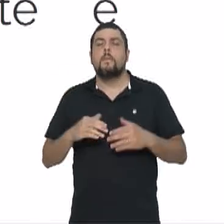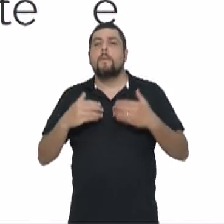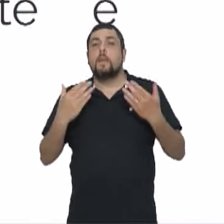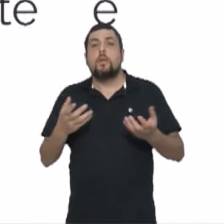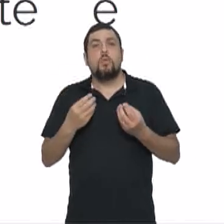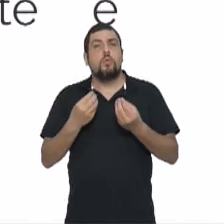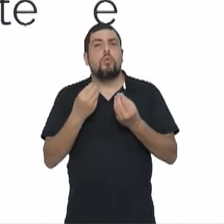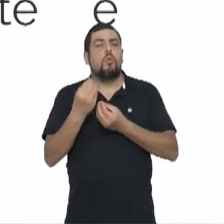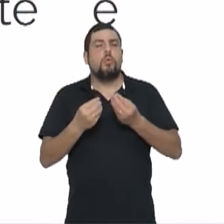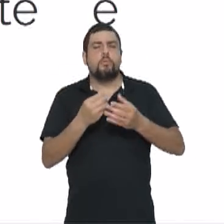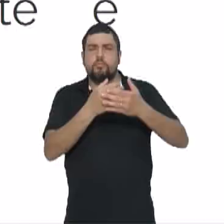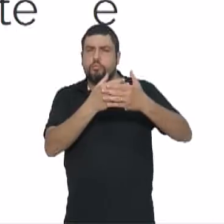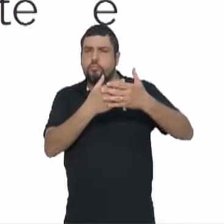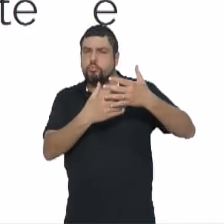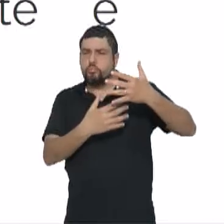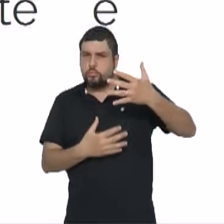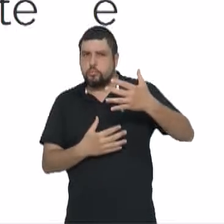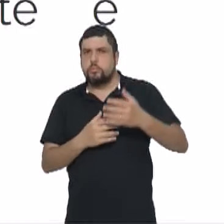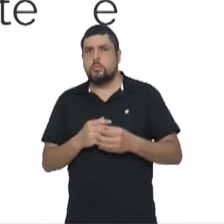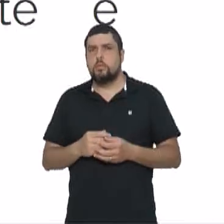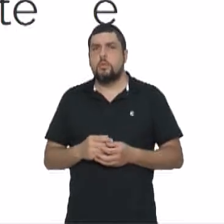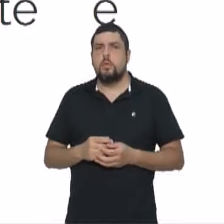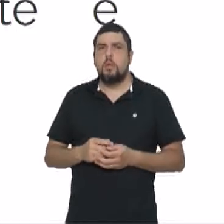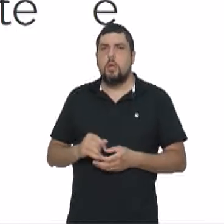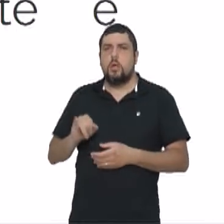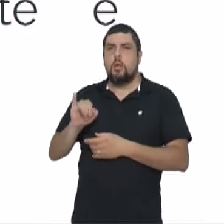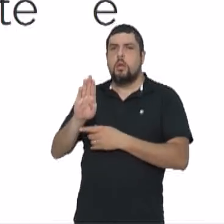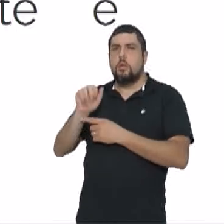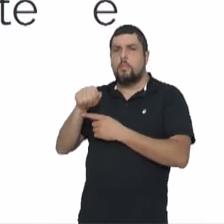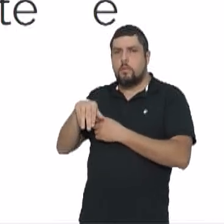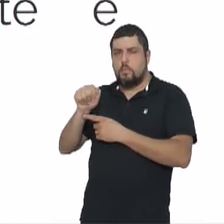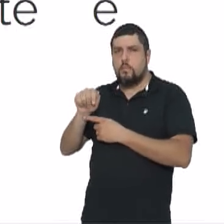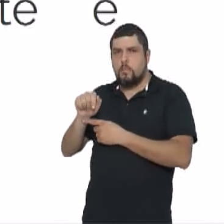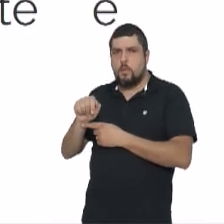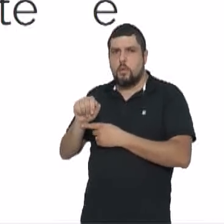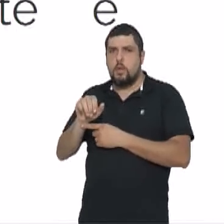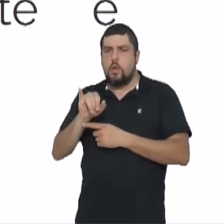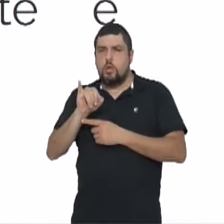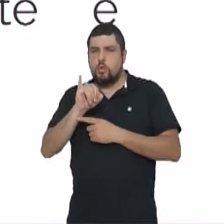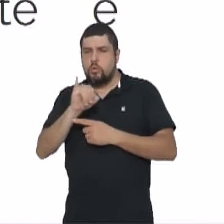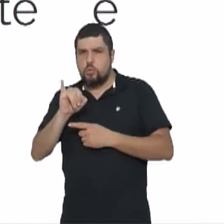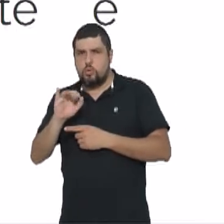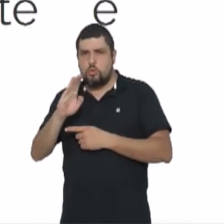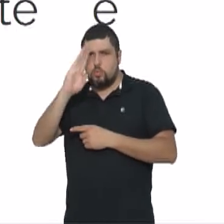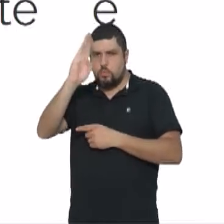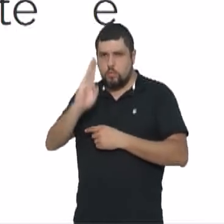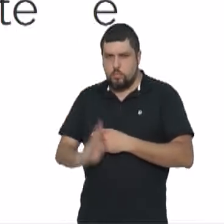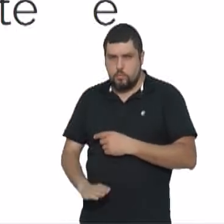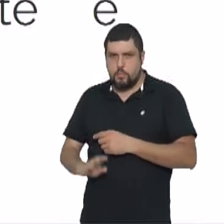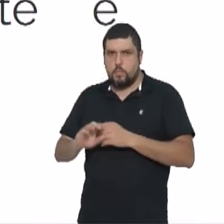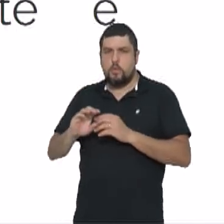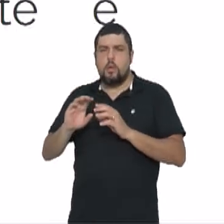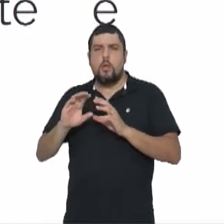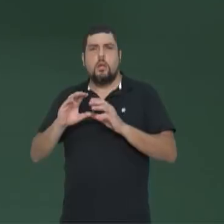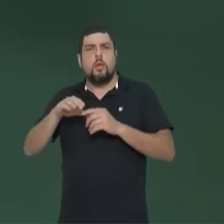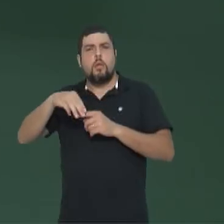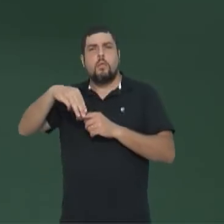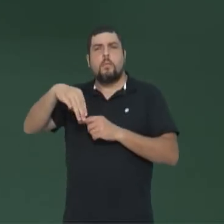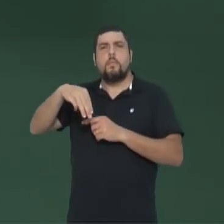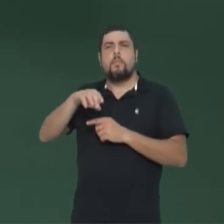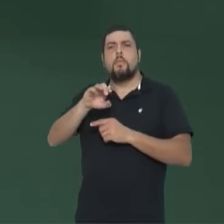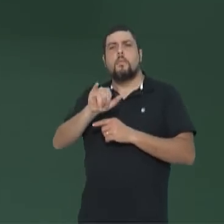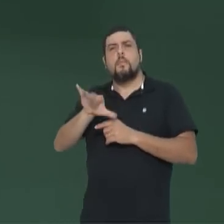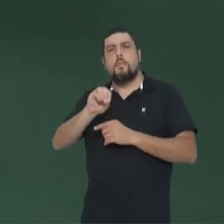ficaria isso estruturadinho? O IBAMA, Instituto Brasileiro do Meio Ambiente e Recursos Renováveis, por que isso daqui está